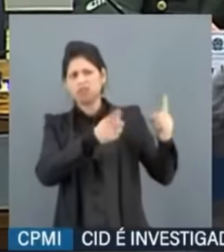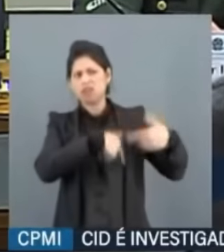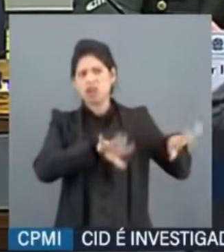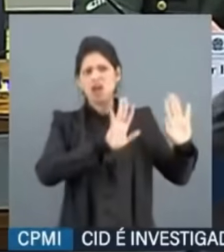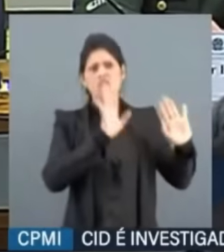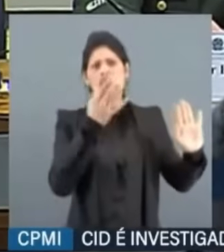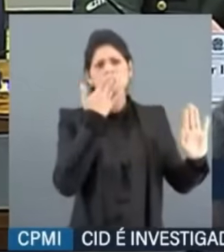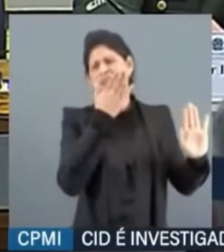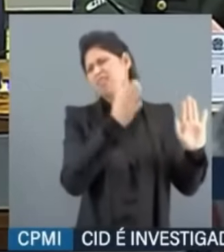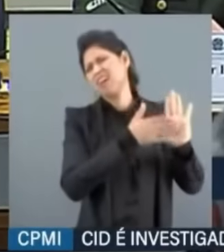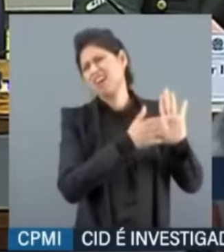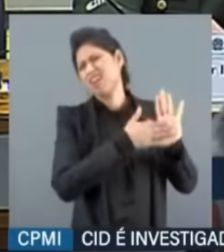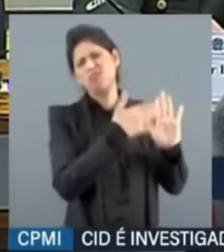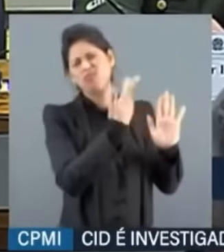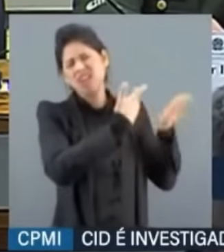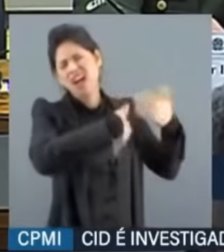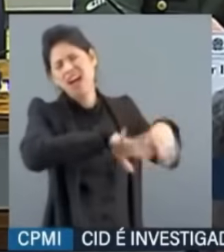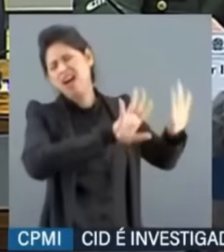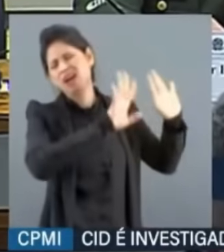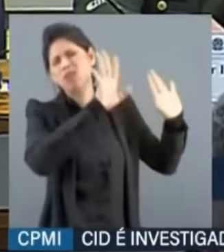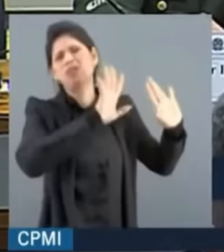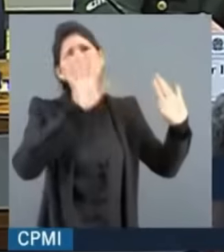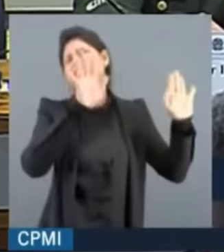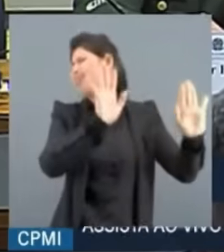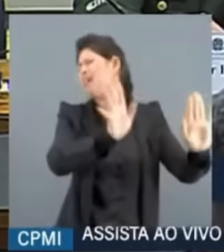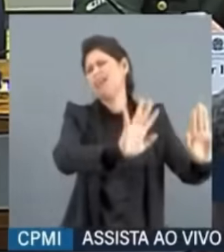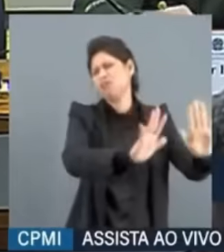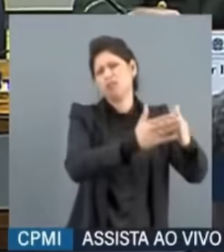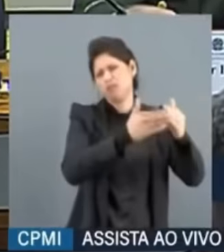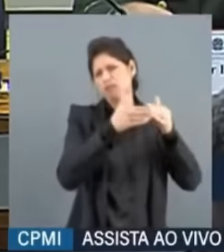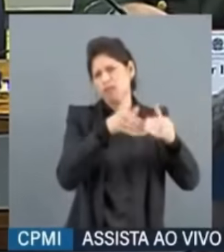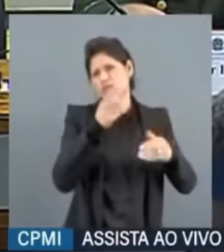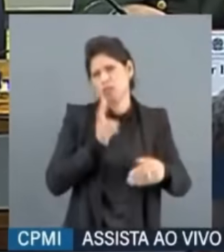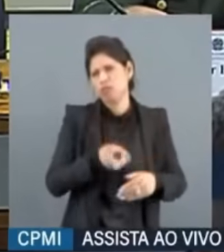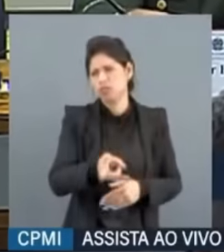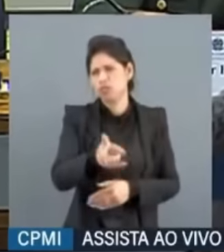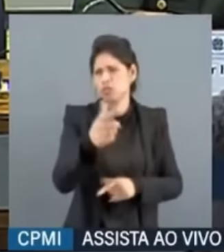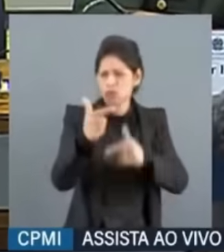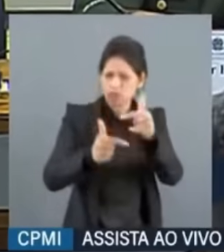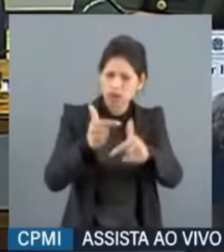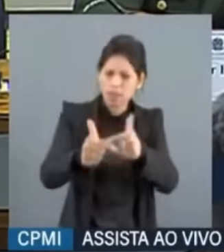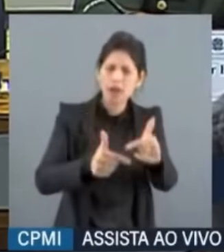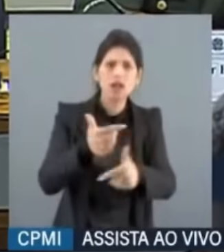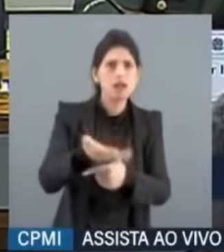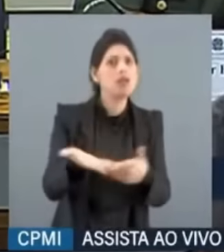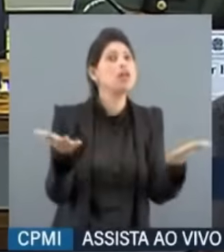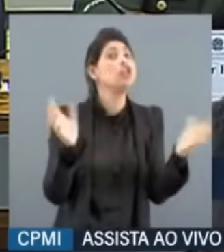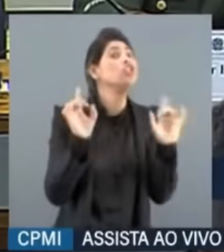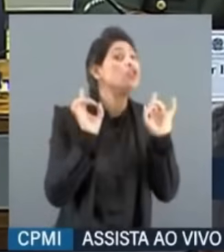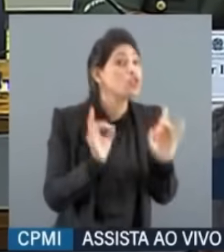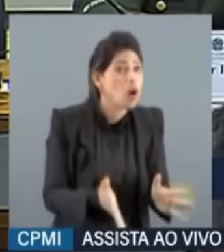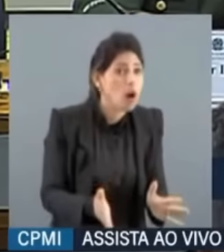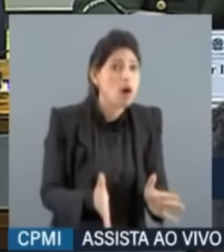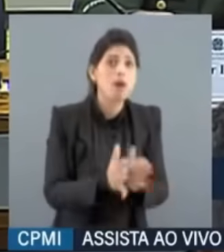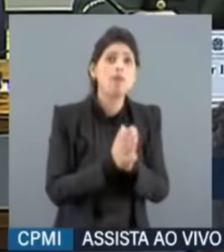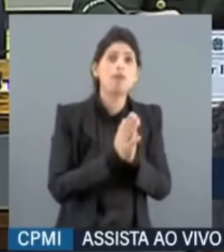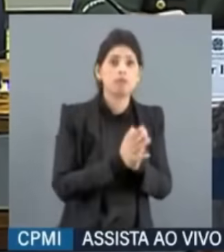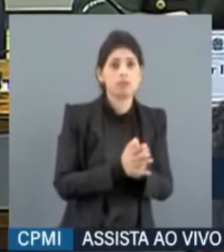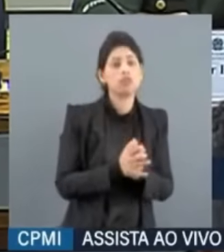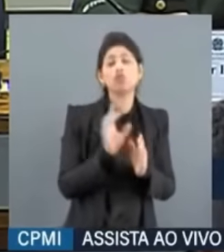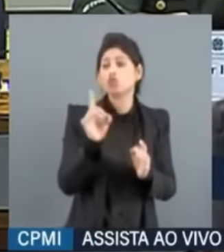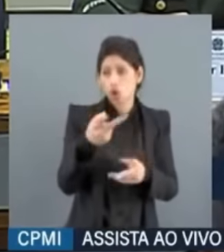propósito da Senhor mesa. Não, não presidente, vou conceder, deputado pela André Fernandes. ordem. Não, por favor. Vamos dar prosseguimento ao trabalho. É apenas uma Senhor ressalva presidente, que a mesa está falando.